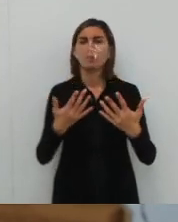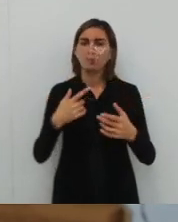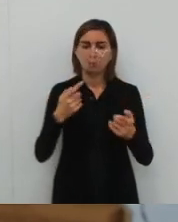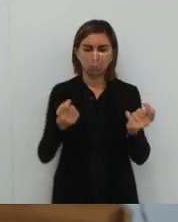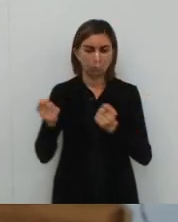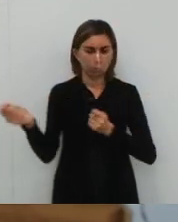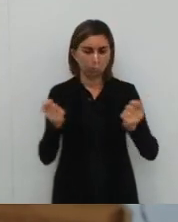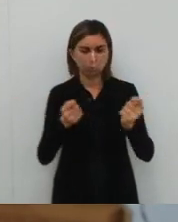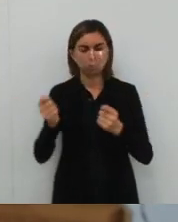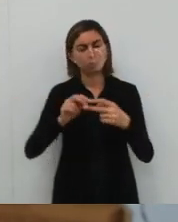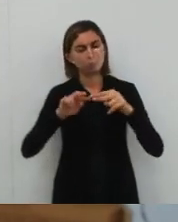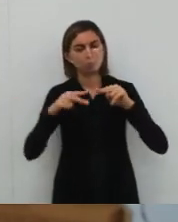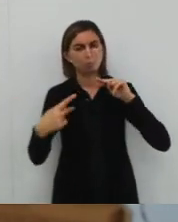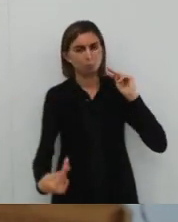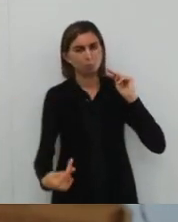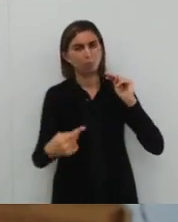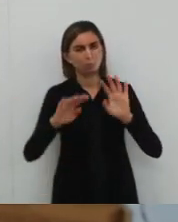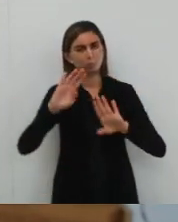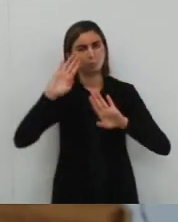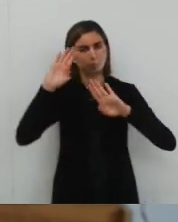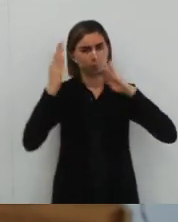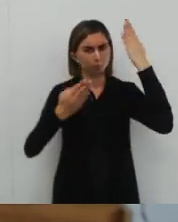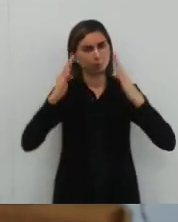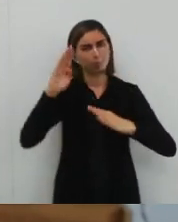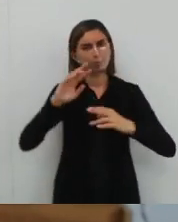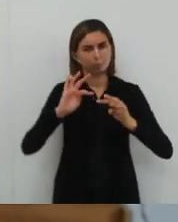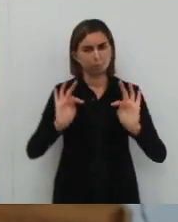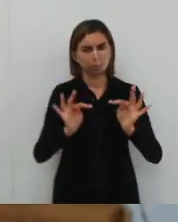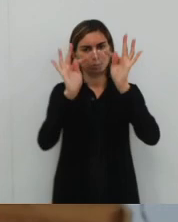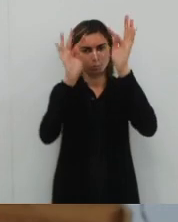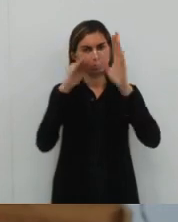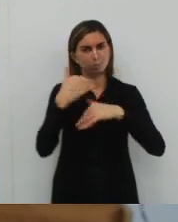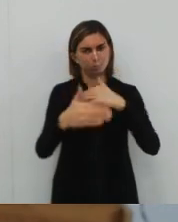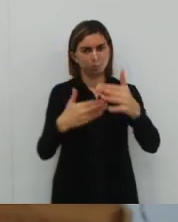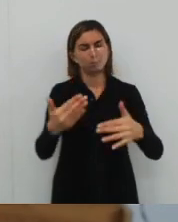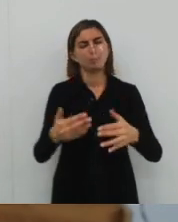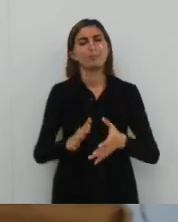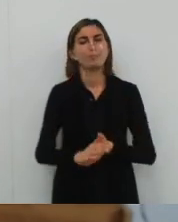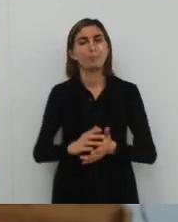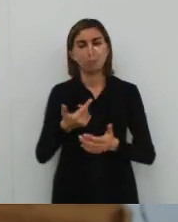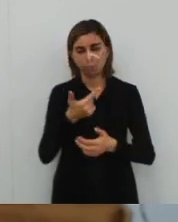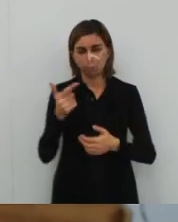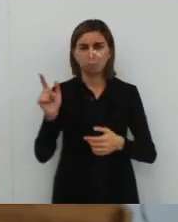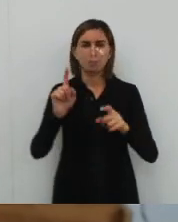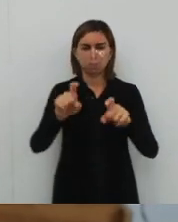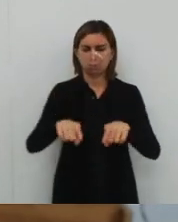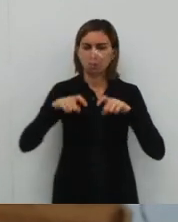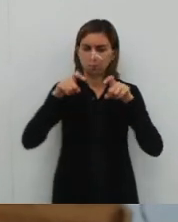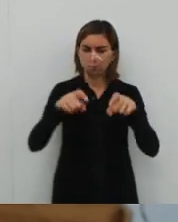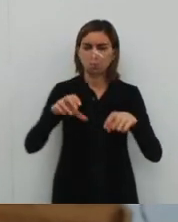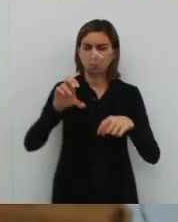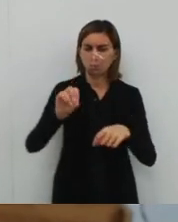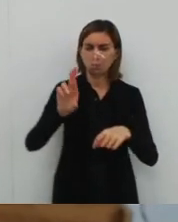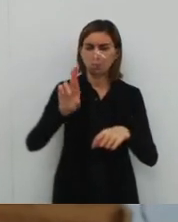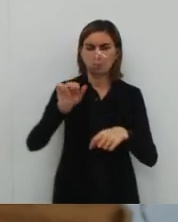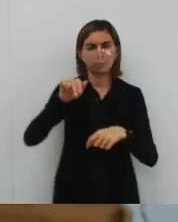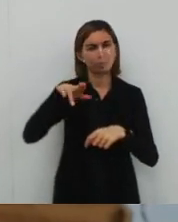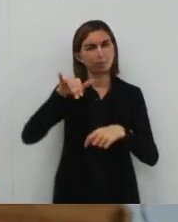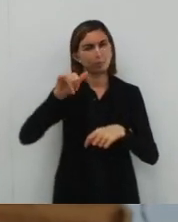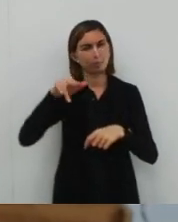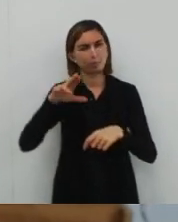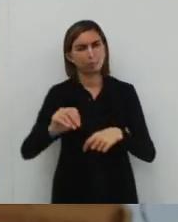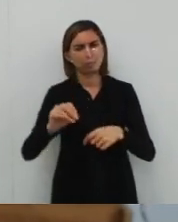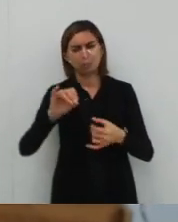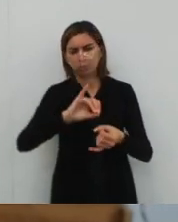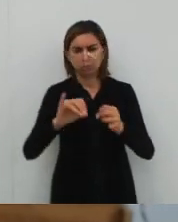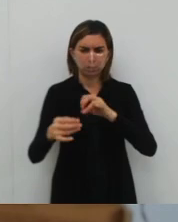controle genético desenvolvido pela biotecnologia. Uma outra situação que nós temos é a agricultura orgânica. Em razão de tanta